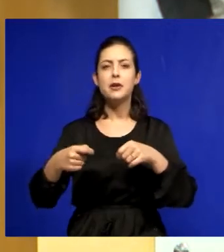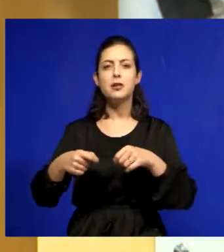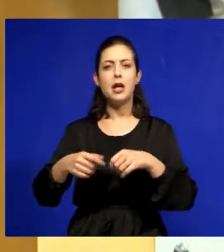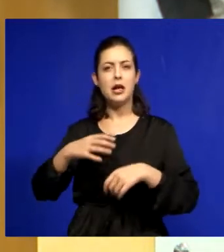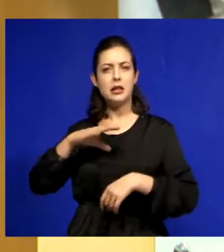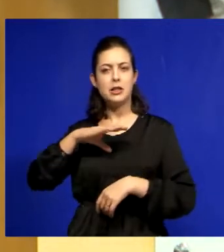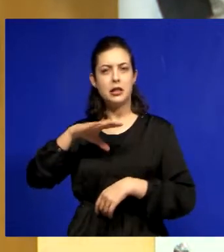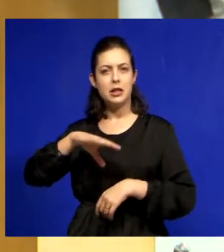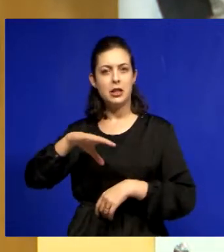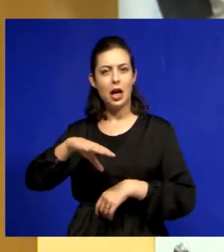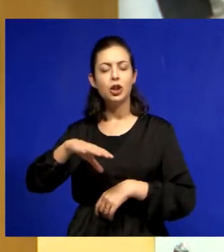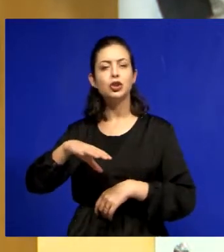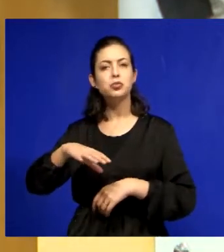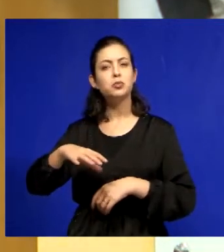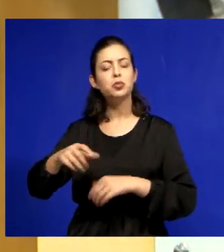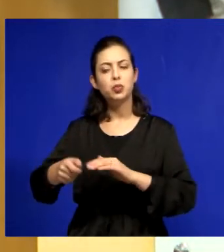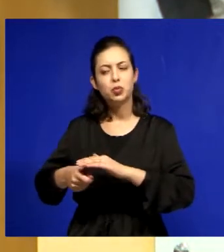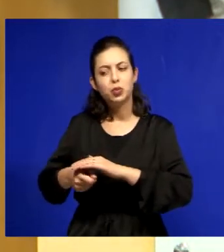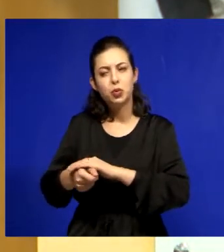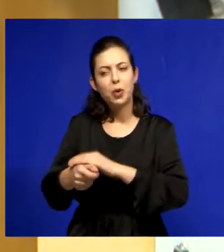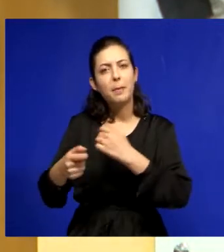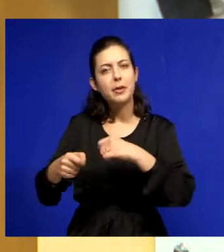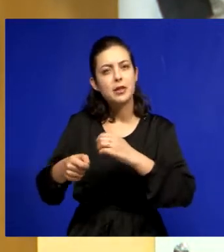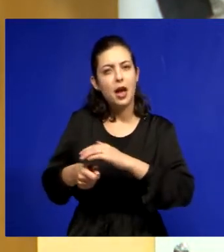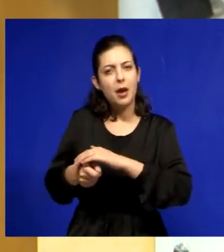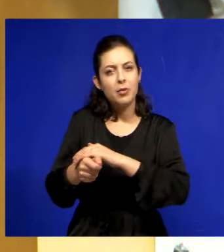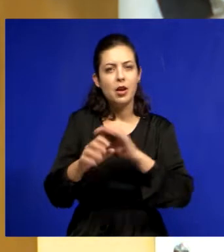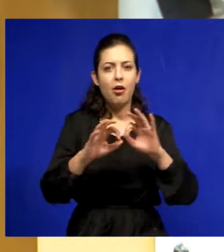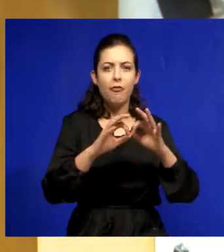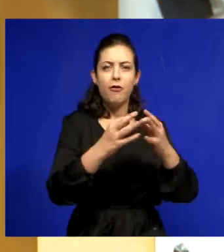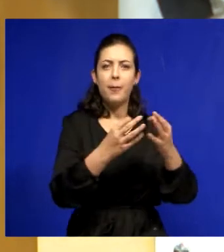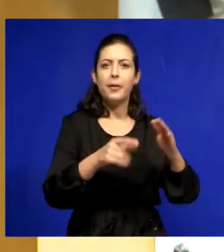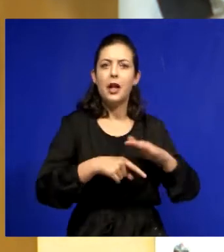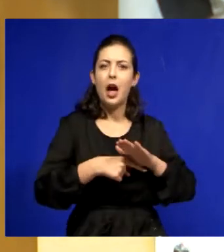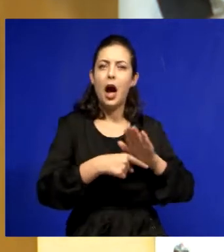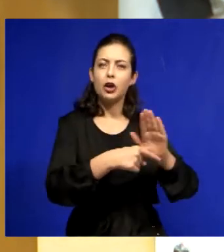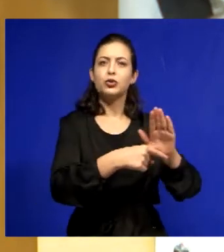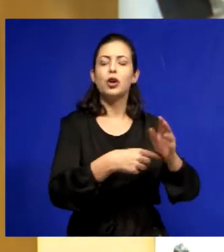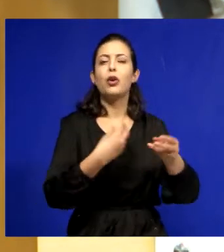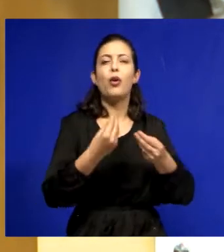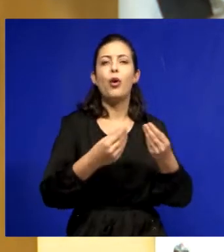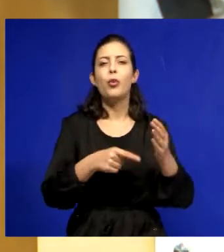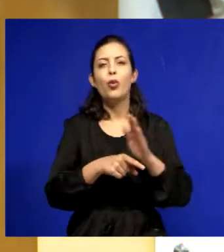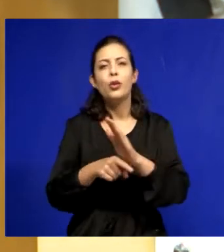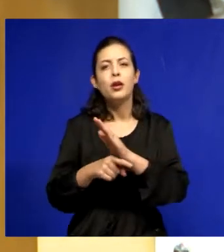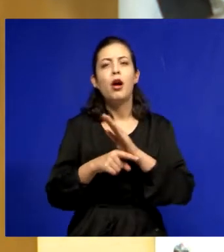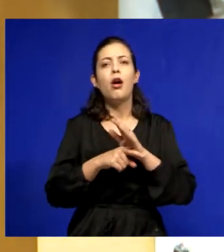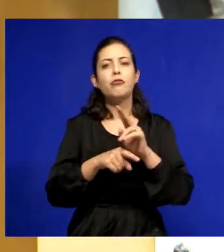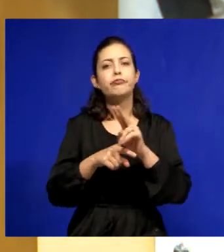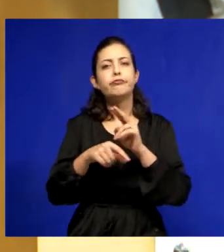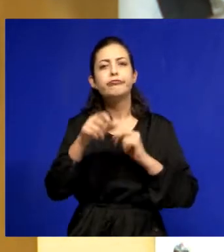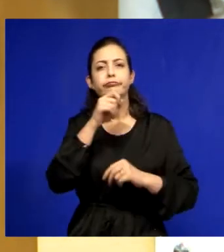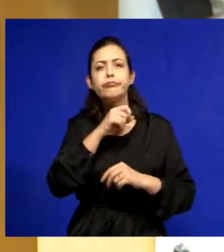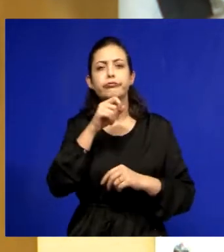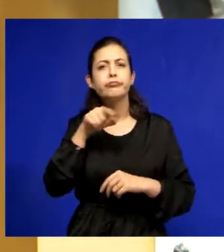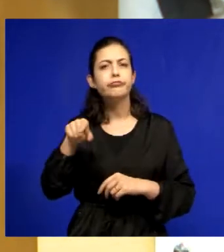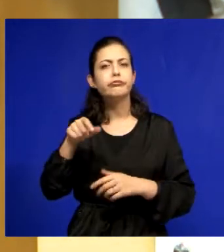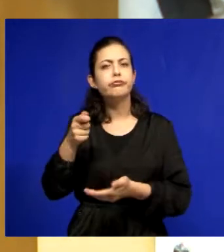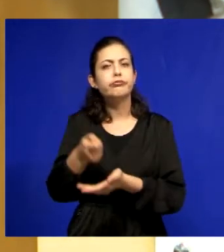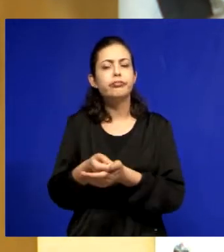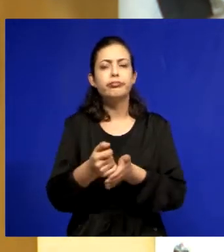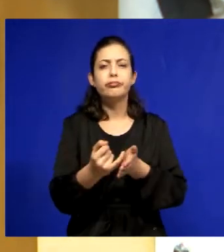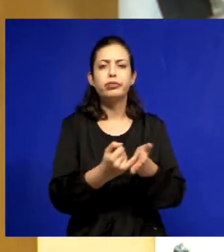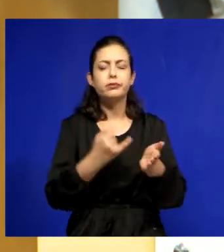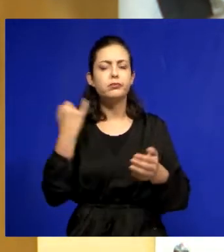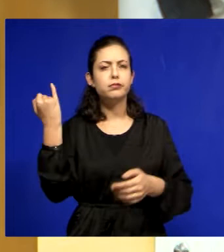questão do idoso sobretudo para ajudar essas famílias a cuidarem dos seus idosos isto é extremamente